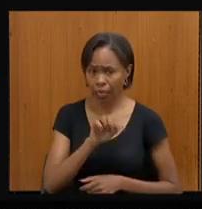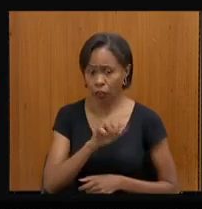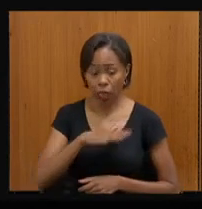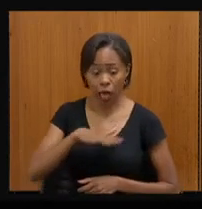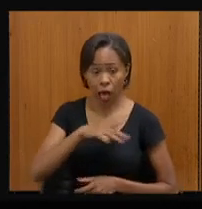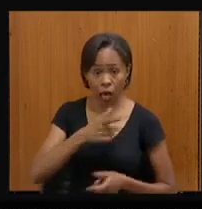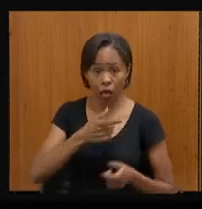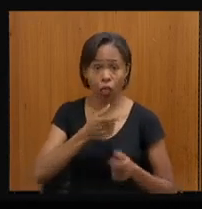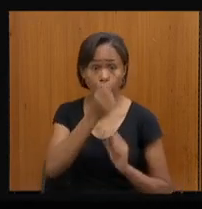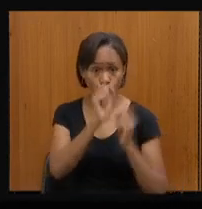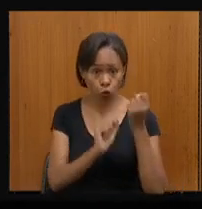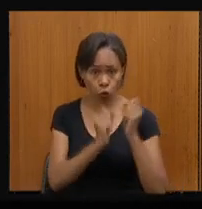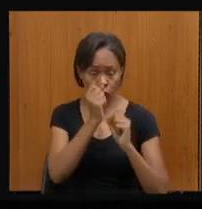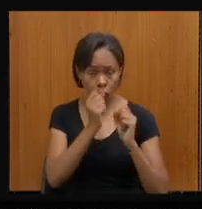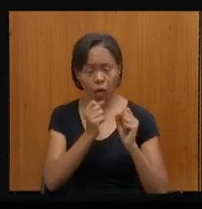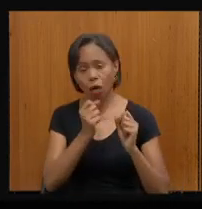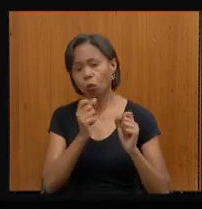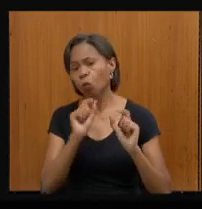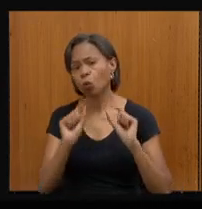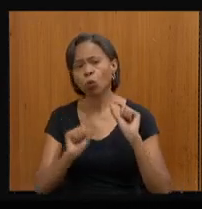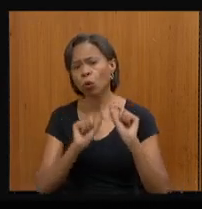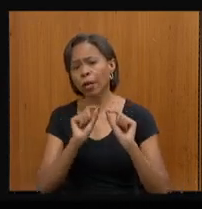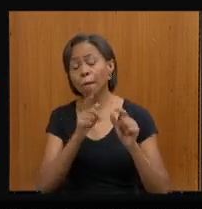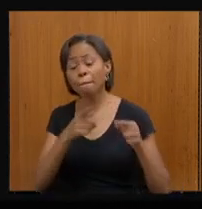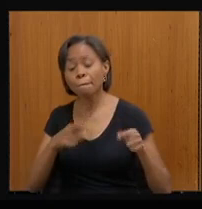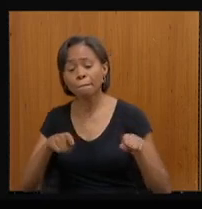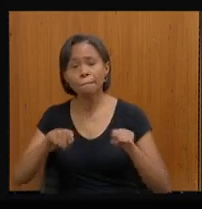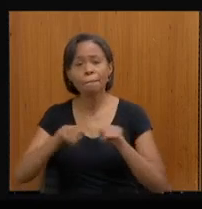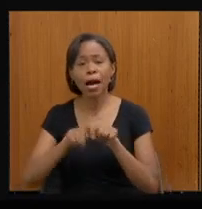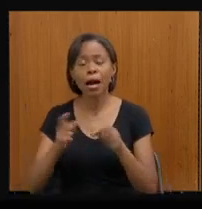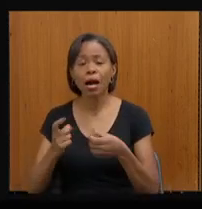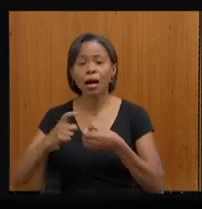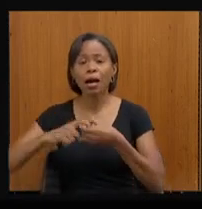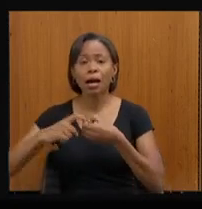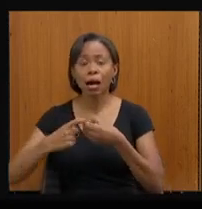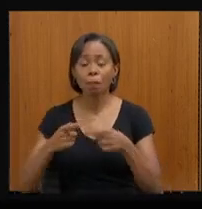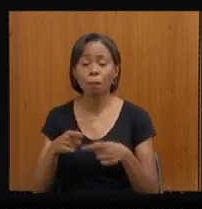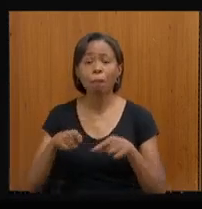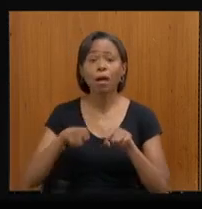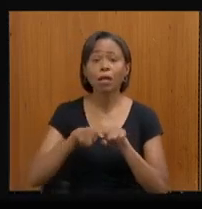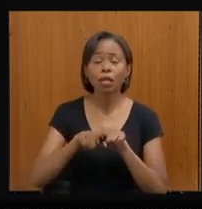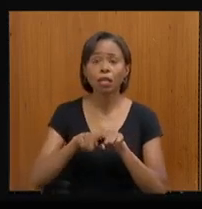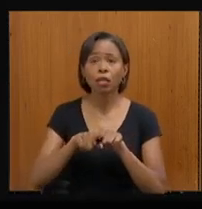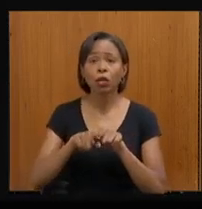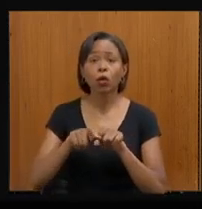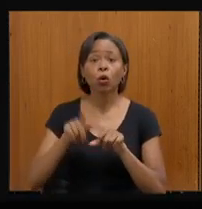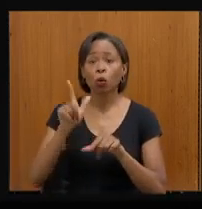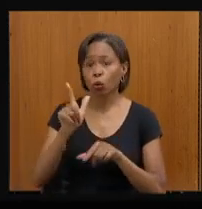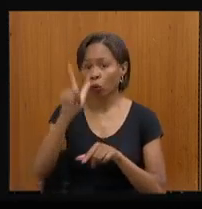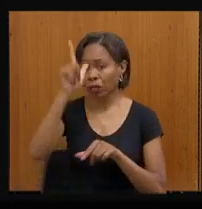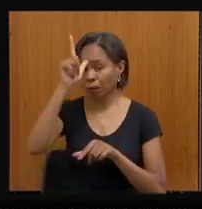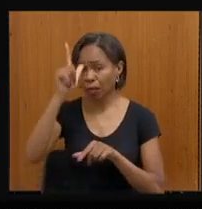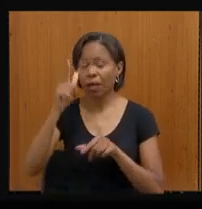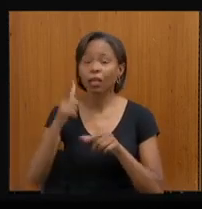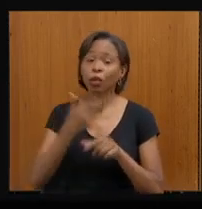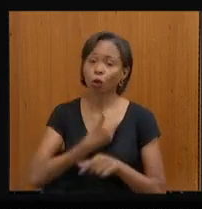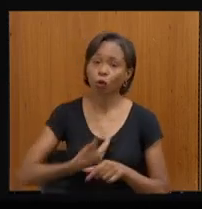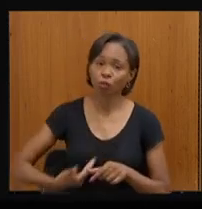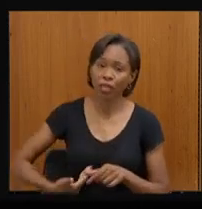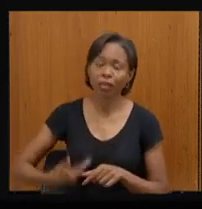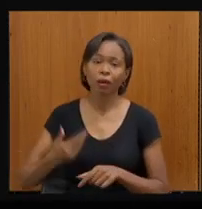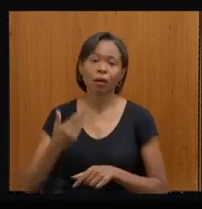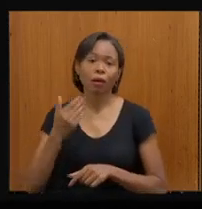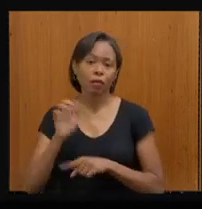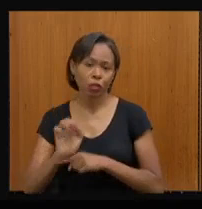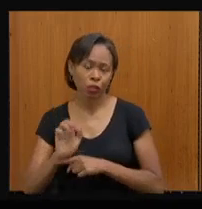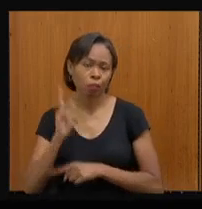industrial é administrado uma parceria do porto de roterdã com o governo do estado e oportuno